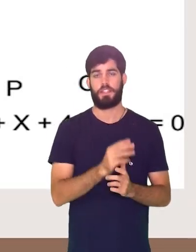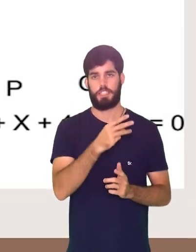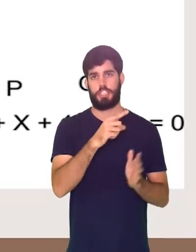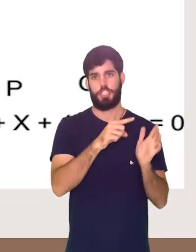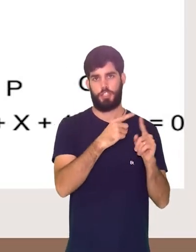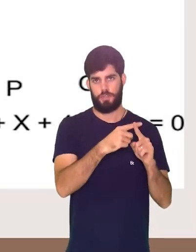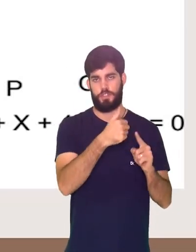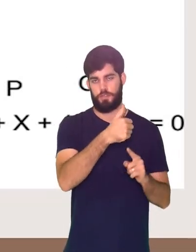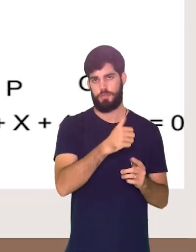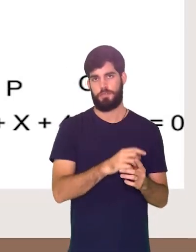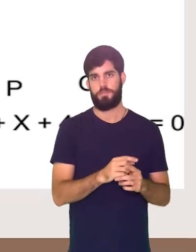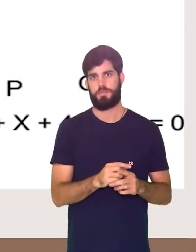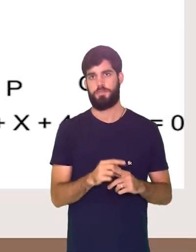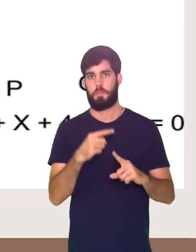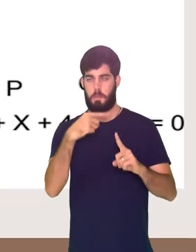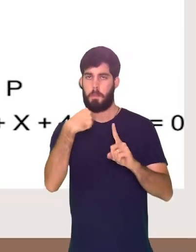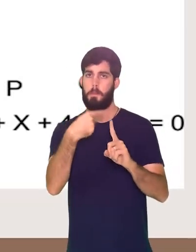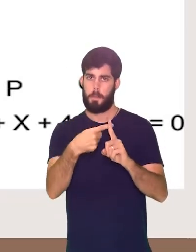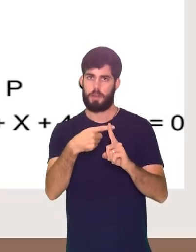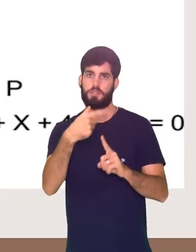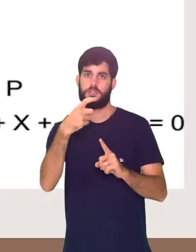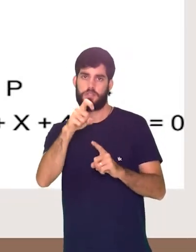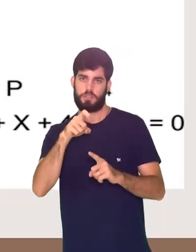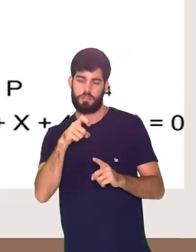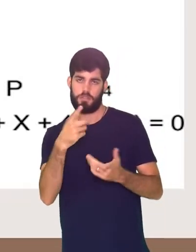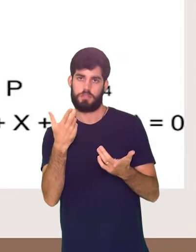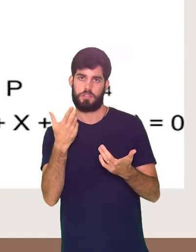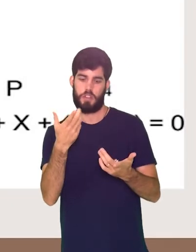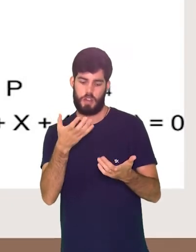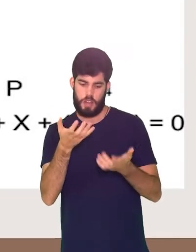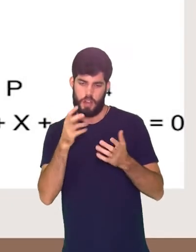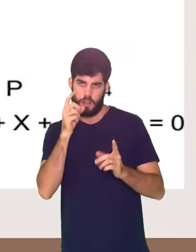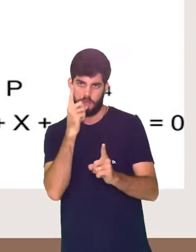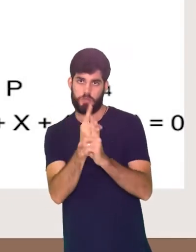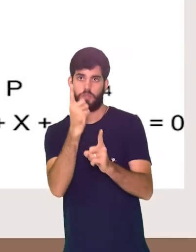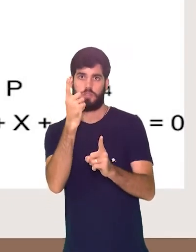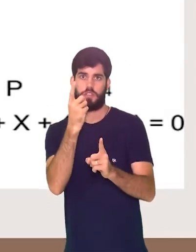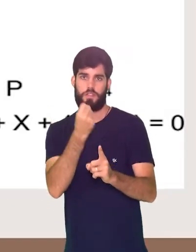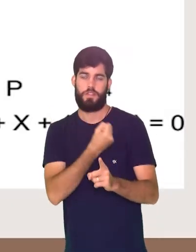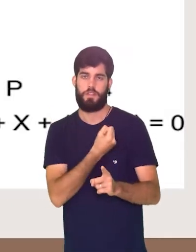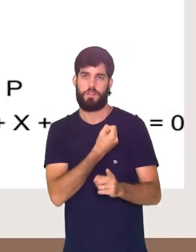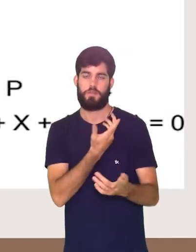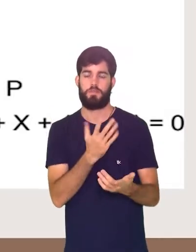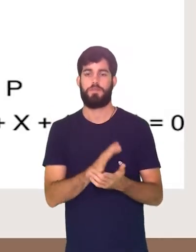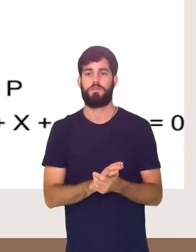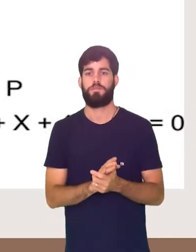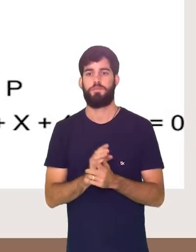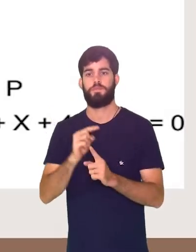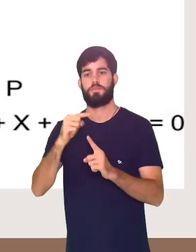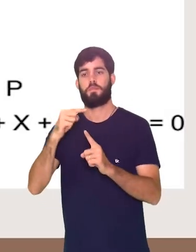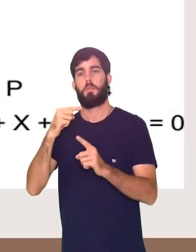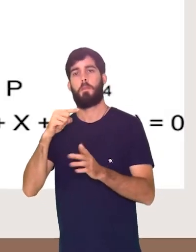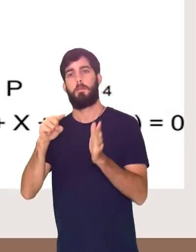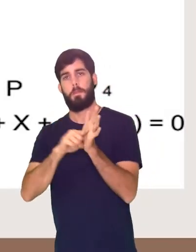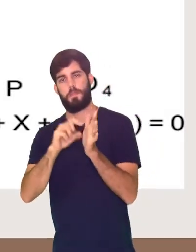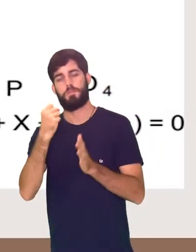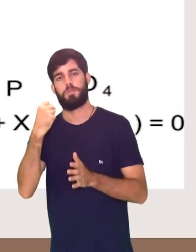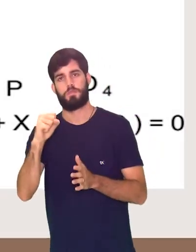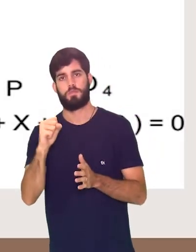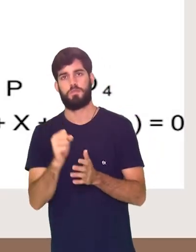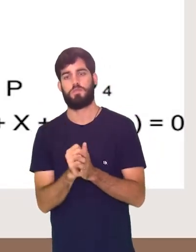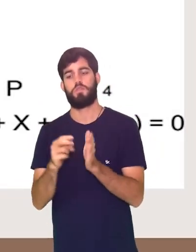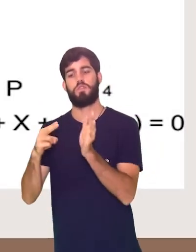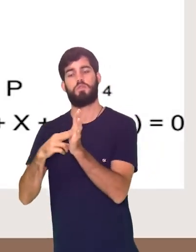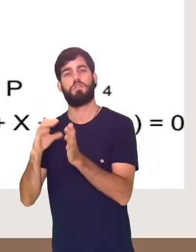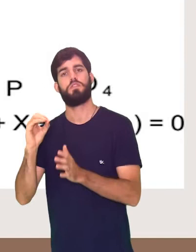1. X, mais X, que é o que você quer descobrir. Menos 8, que é 4 vezes menos 2, que é igual a